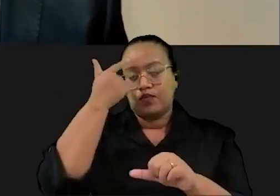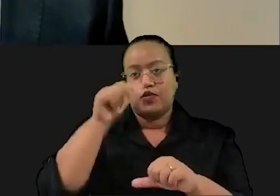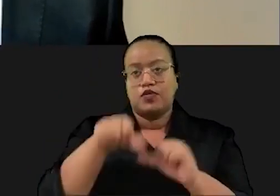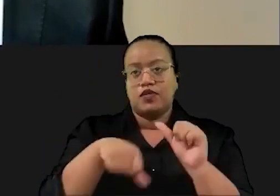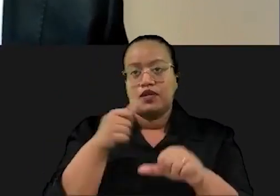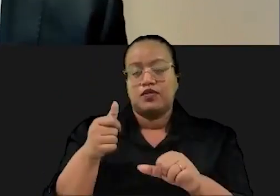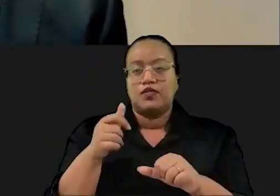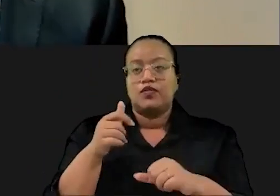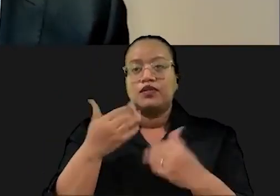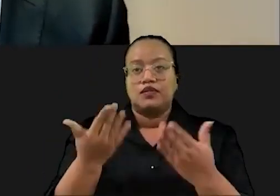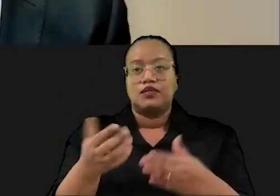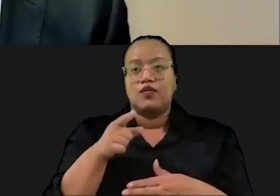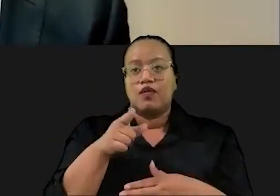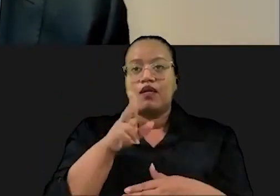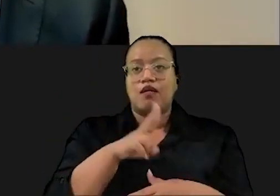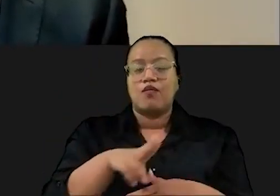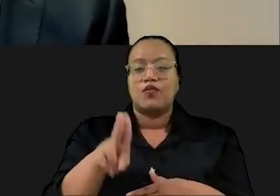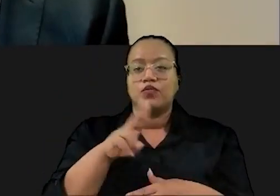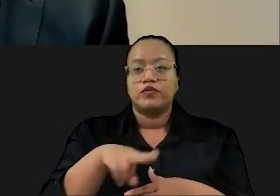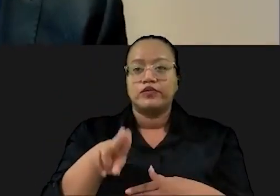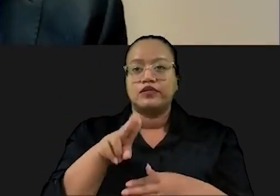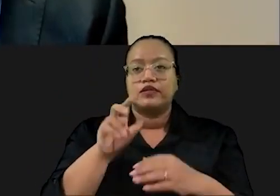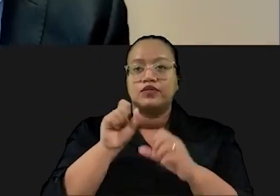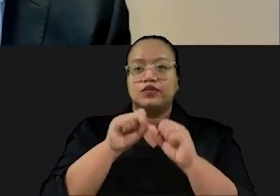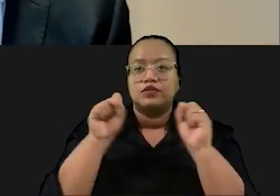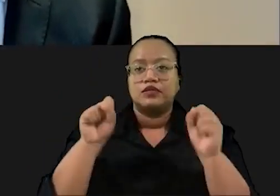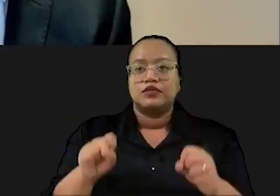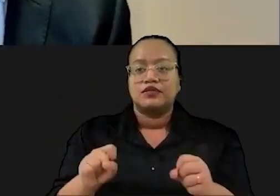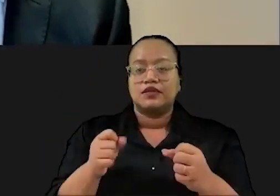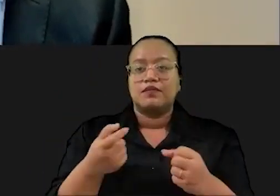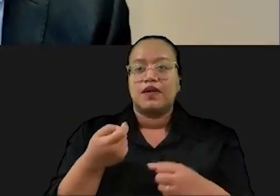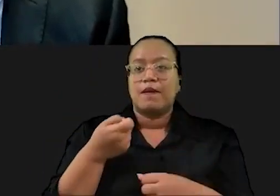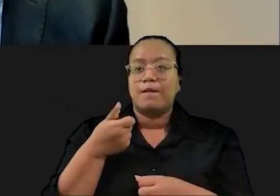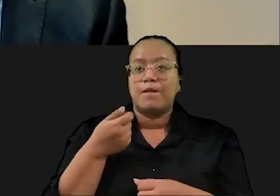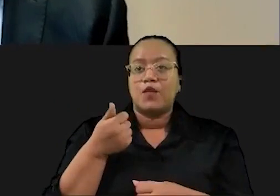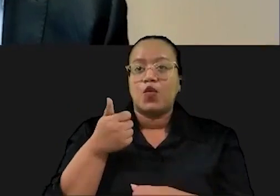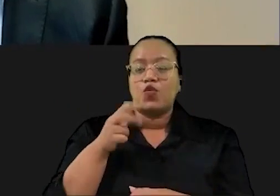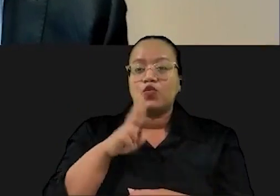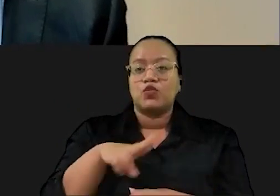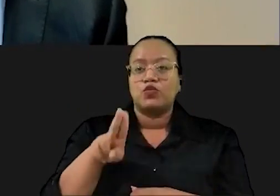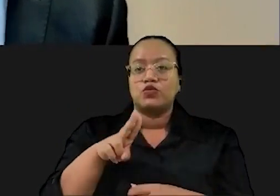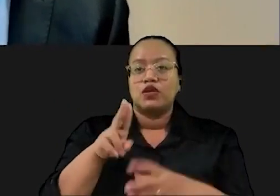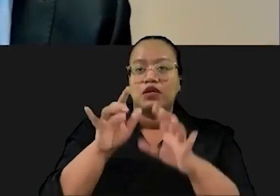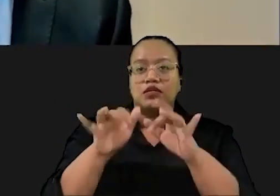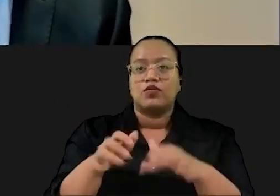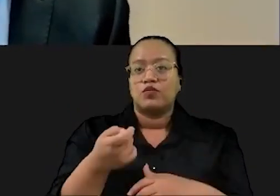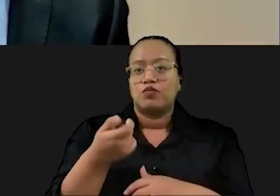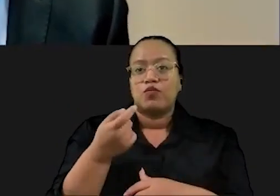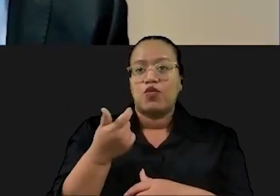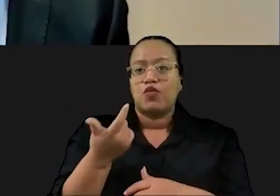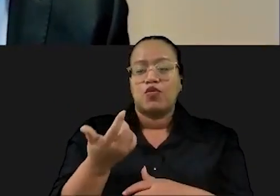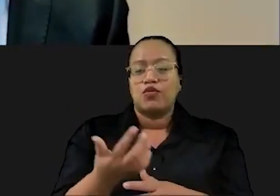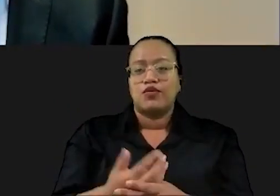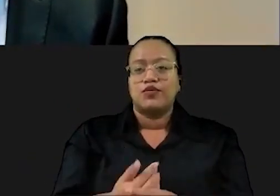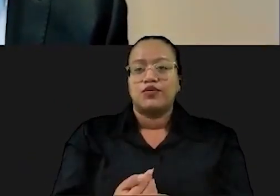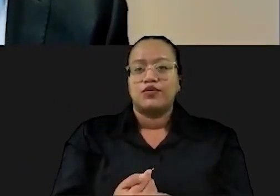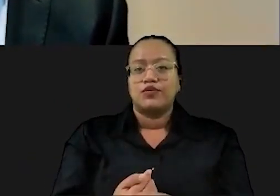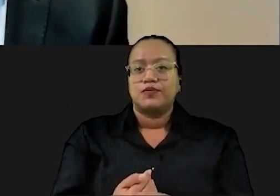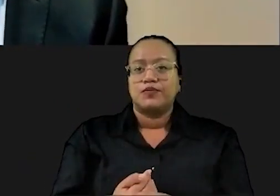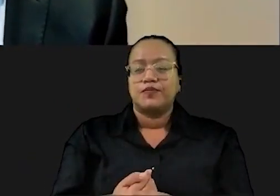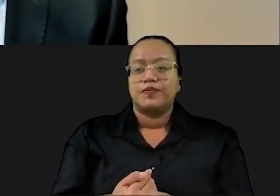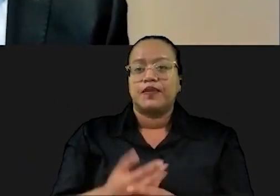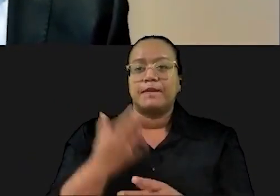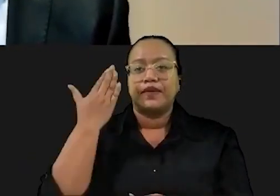aquém das potencialidades do sistema digital. Vamos dizer assim, e principalmente nos sistemas que usam ainda a concepção de